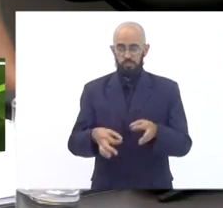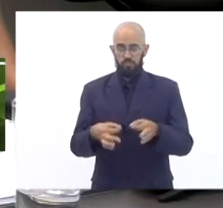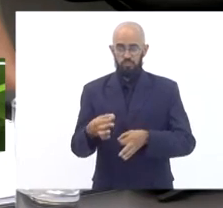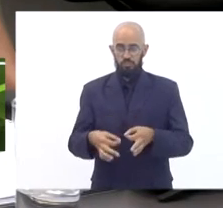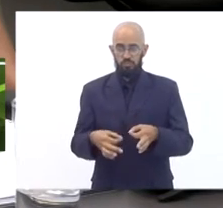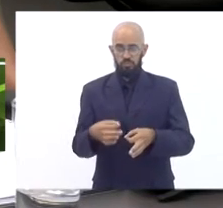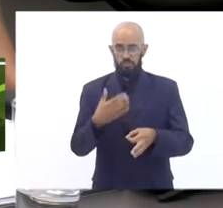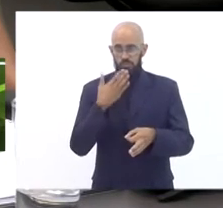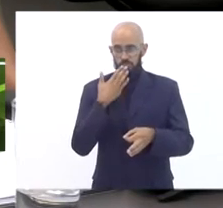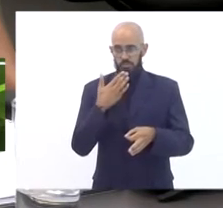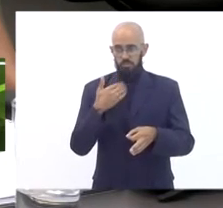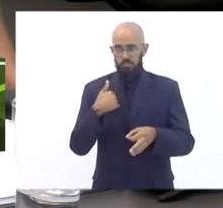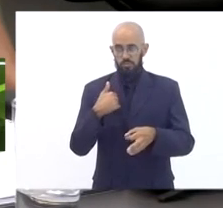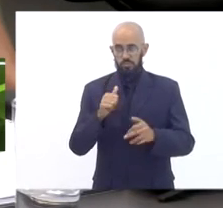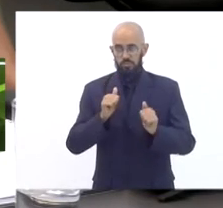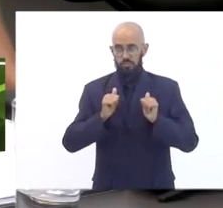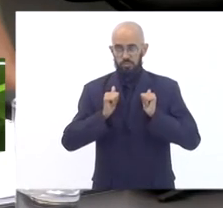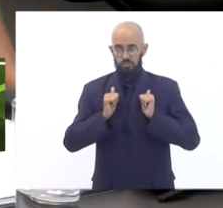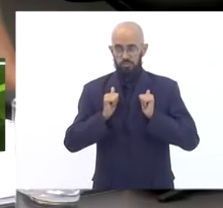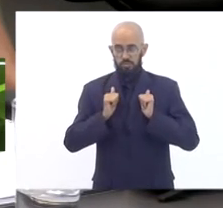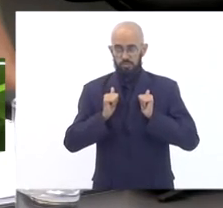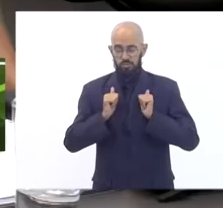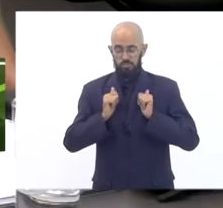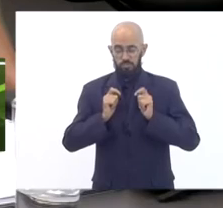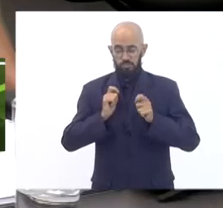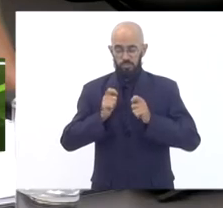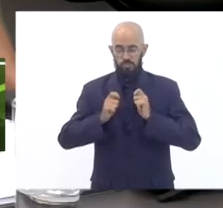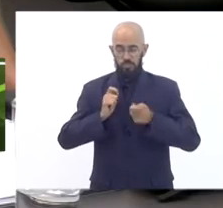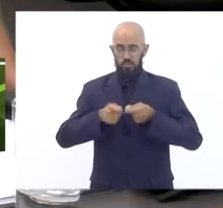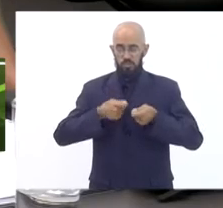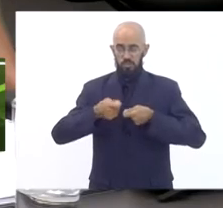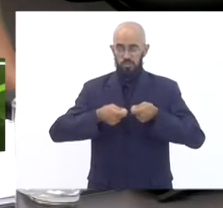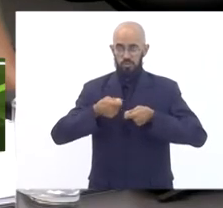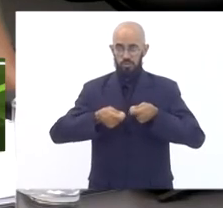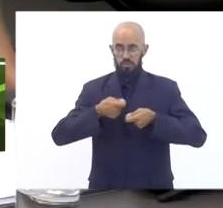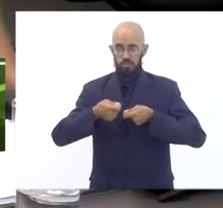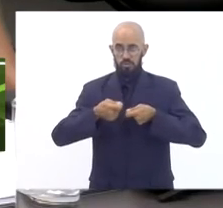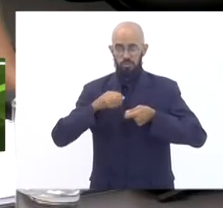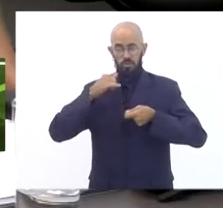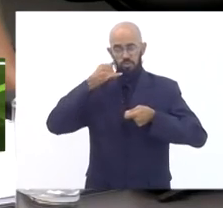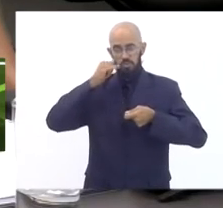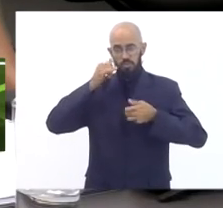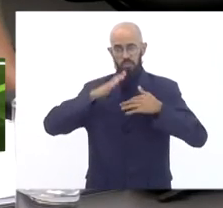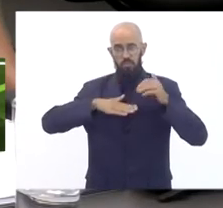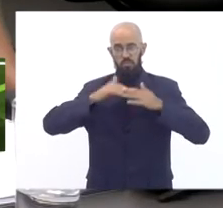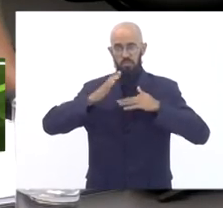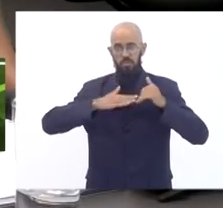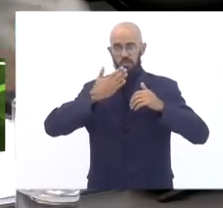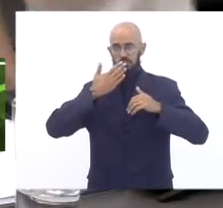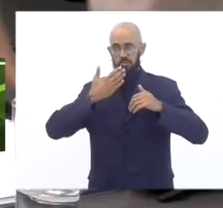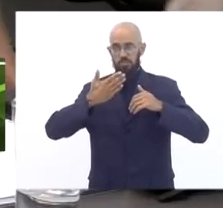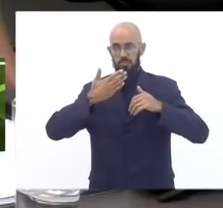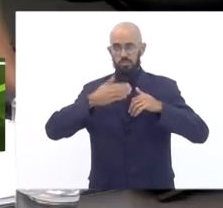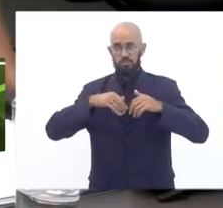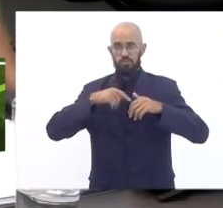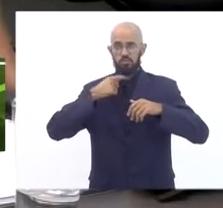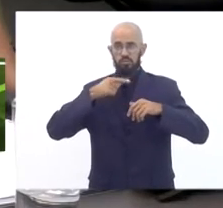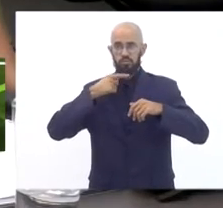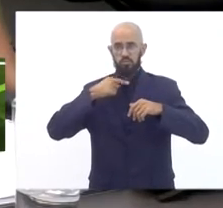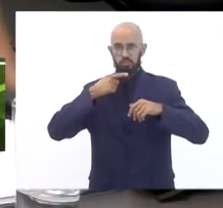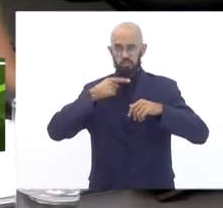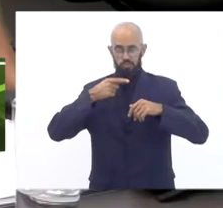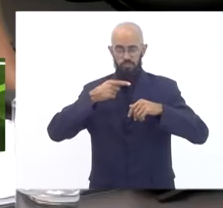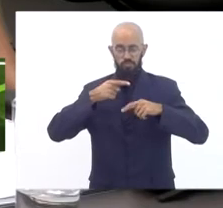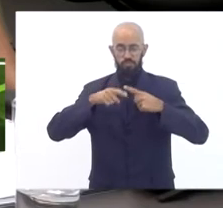verdade, ficaria de fora, assim, na verdade, das negociações, propriamente para evitar qualquer tipo de questionamento, qualquer tipo de vício, depois poderia